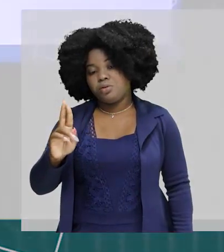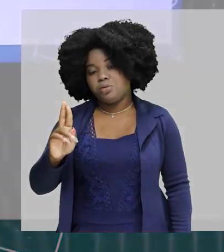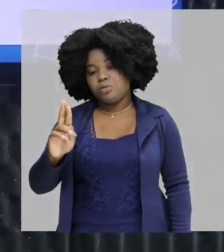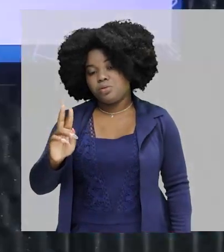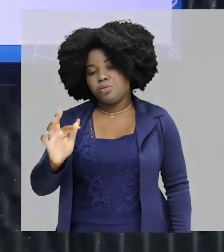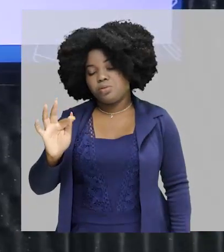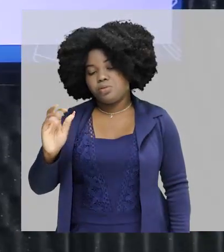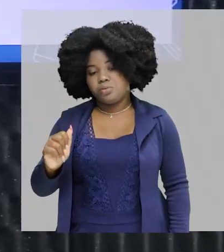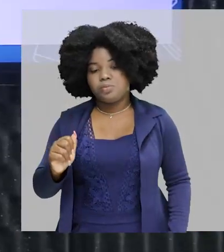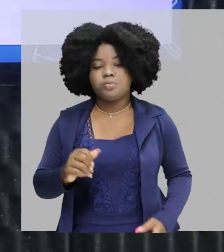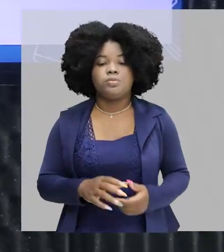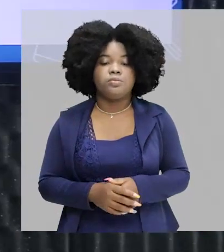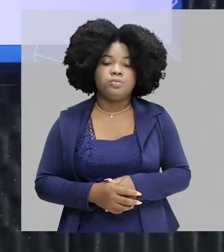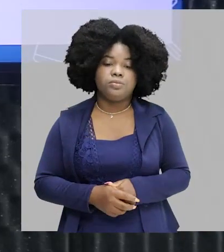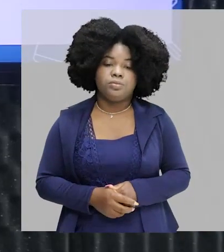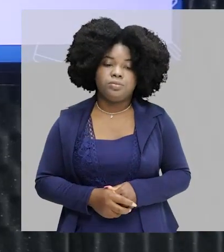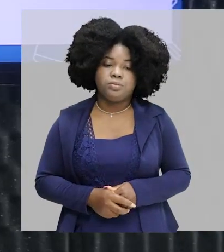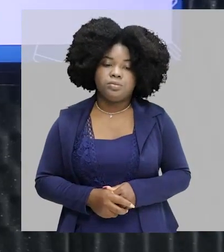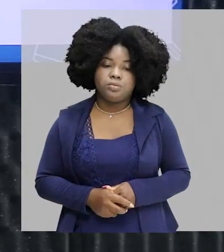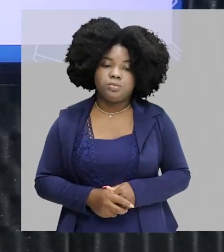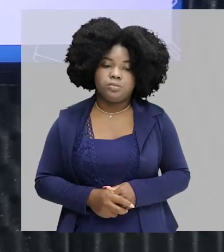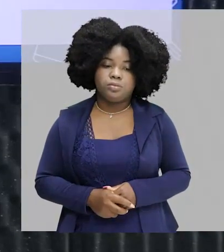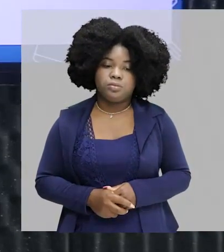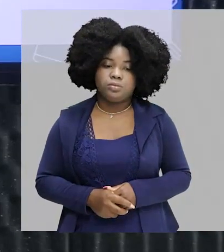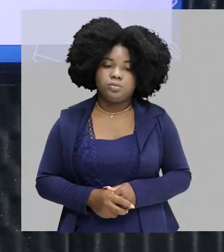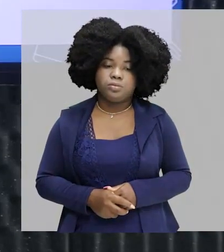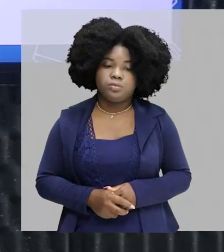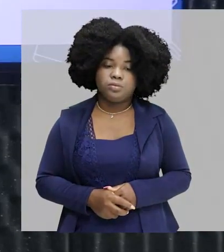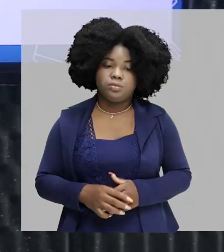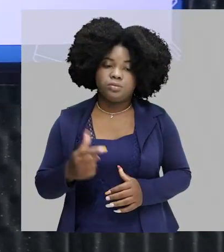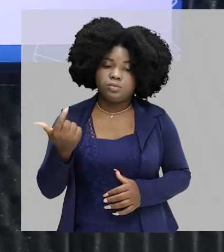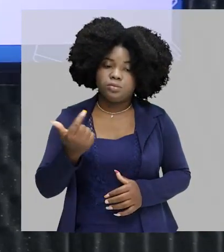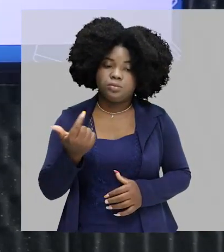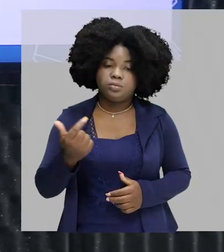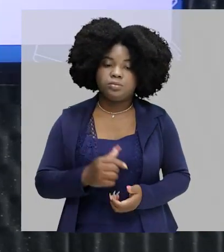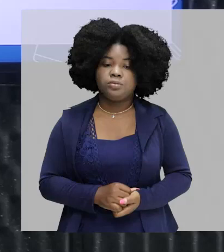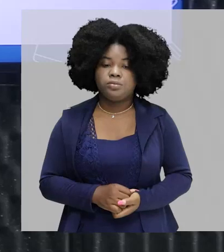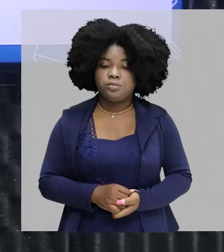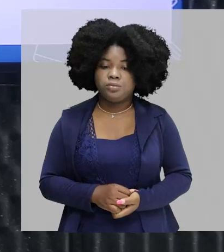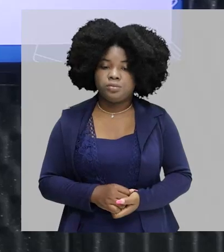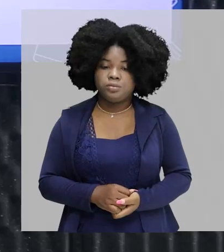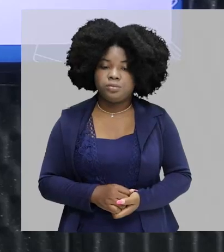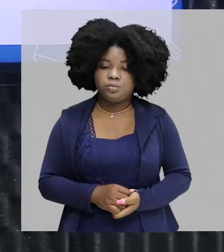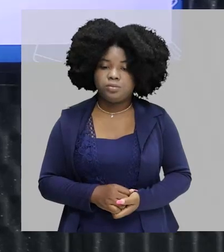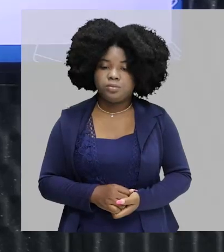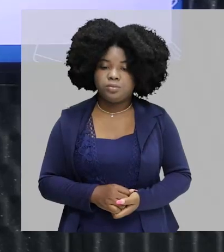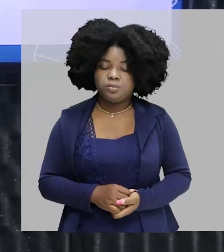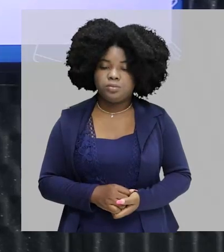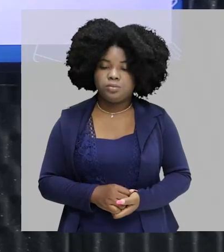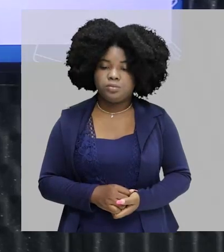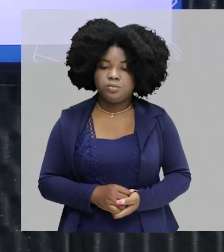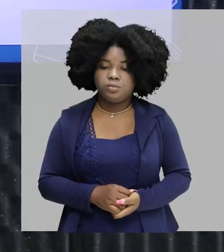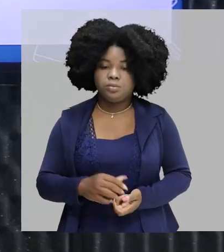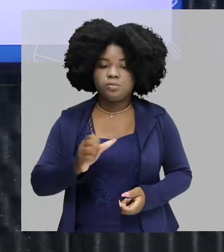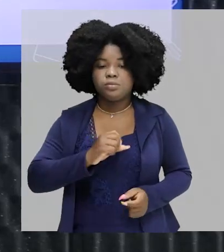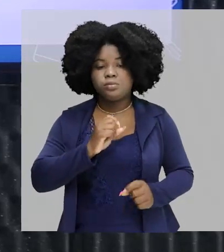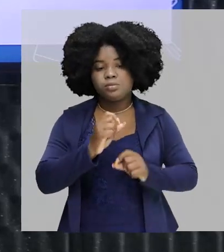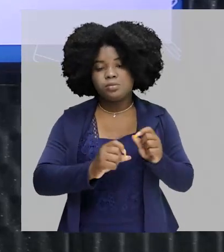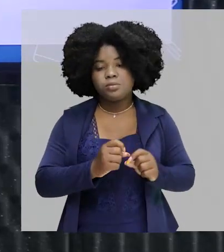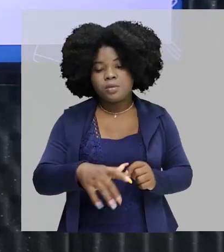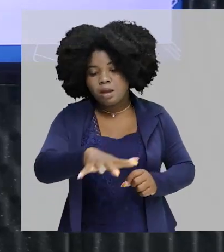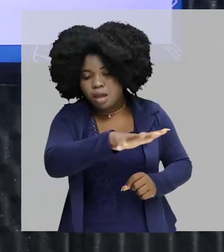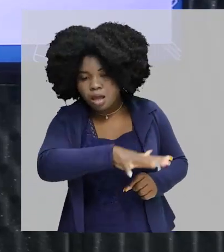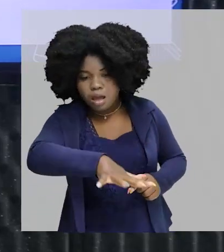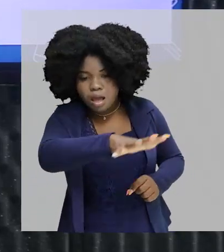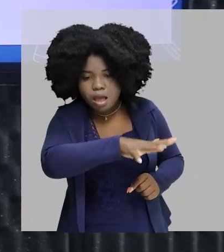aquecimento global, devido à utilização dos reatores nucleares. A exigência de pequena área para a construção da